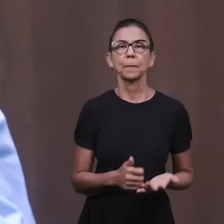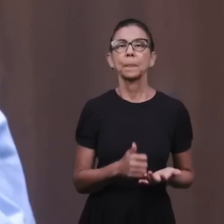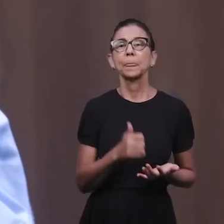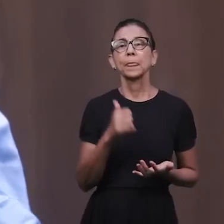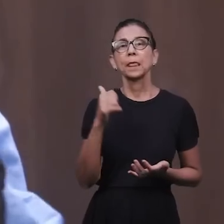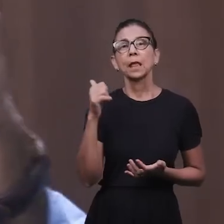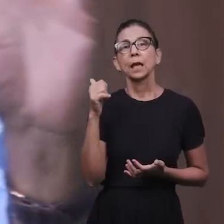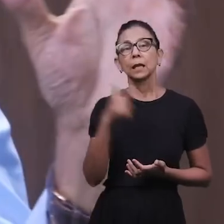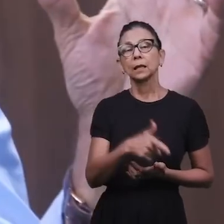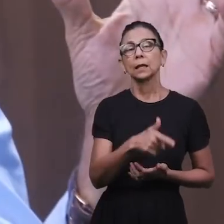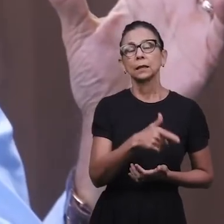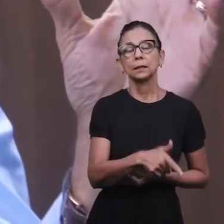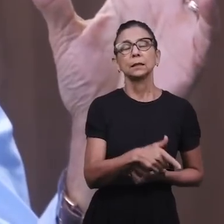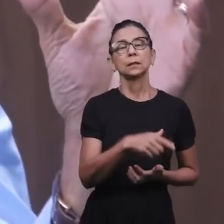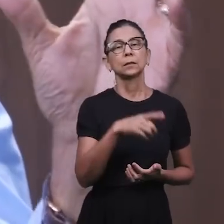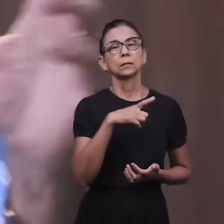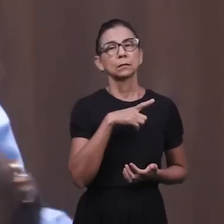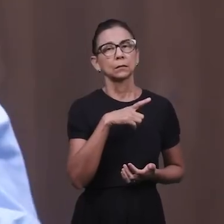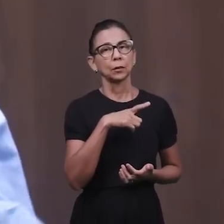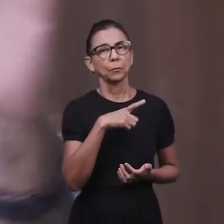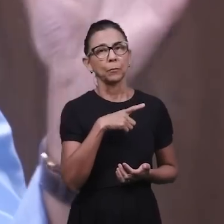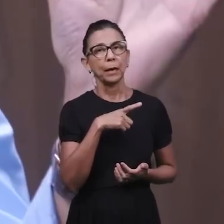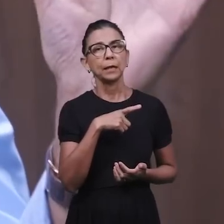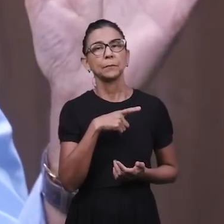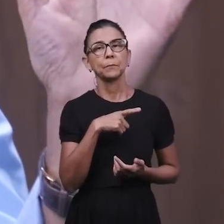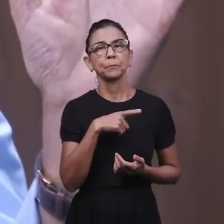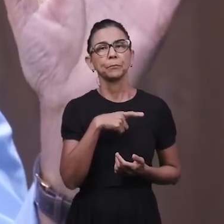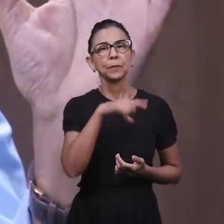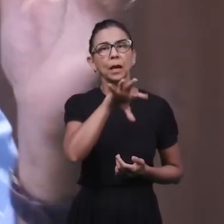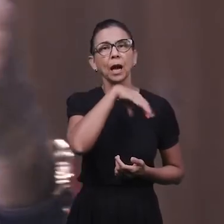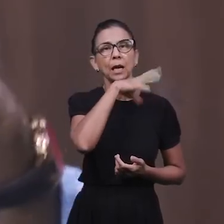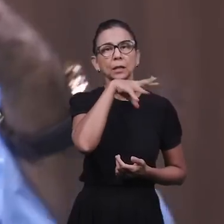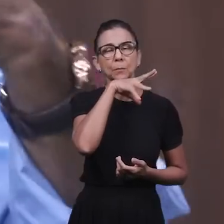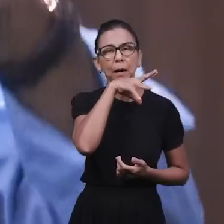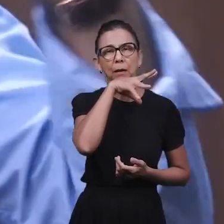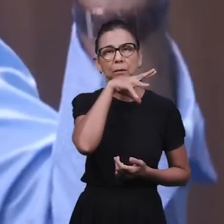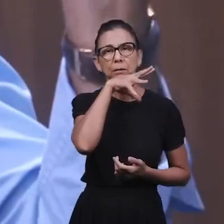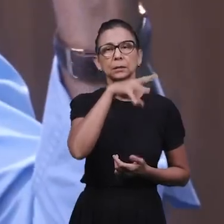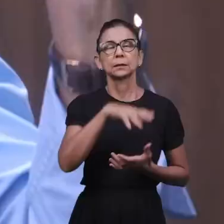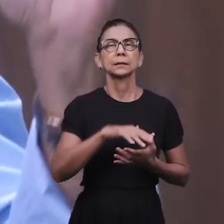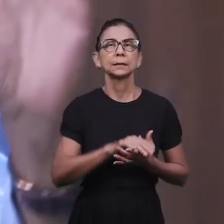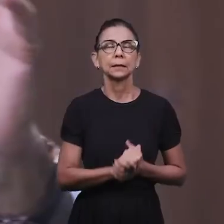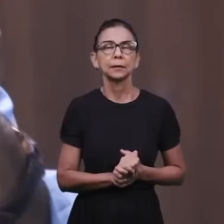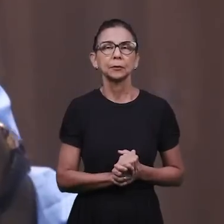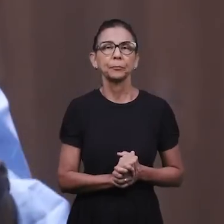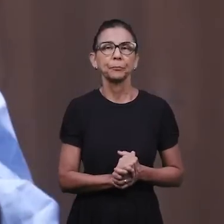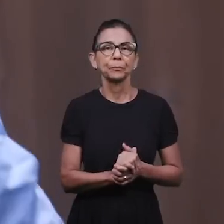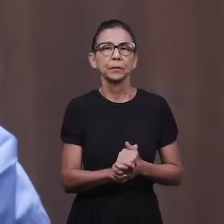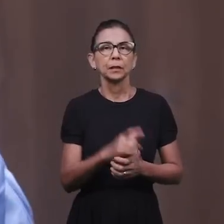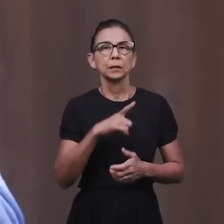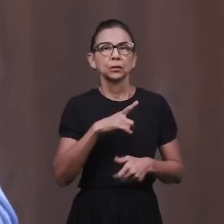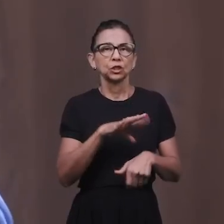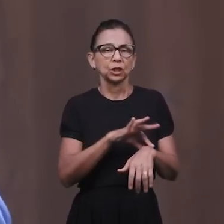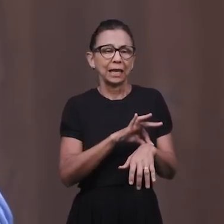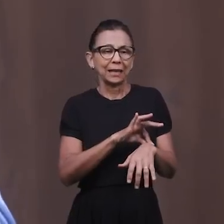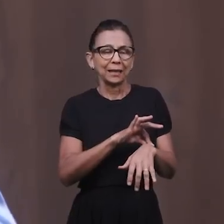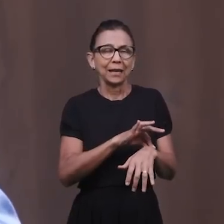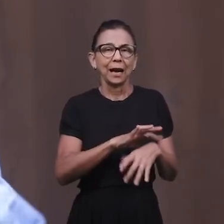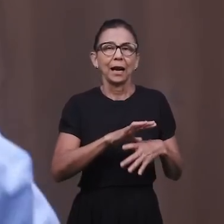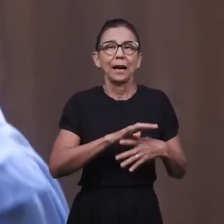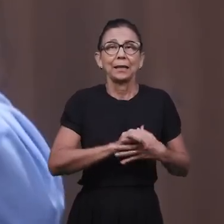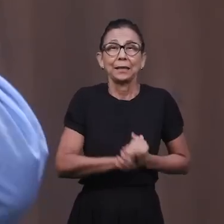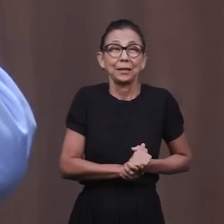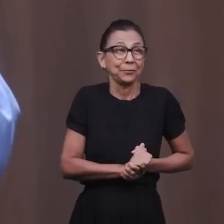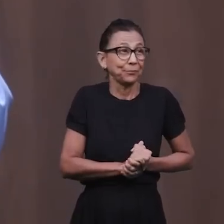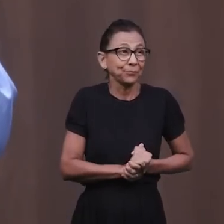uma abundância de carne que era extraordinária a quantidade. Aquilo sobejava. Aquela carne ofertada